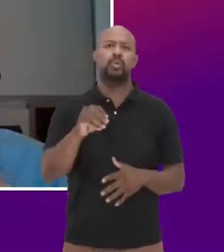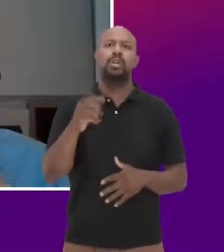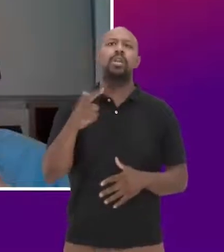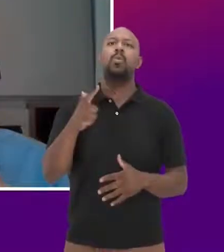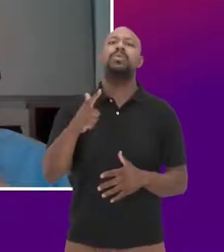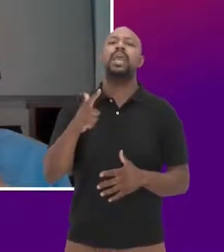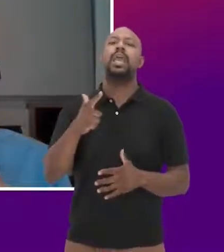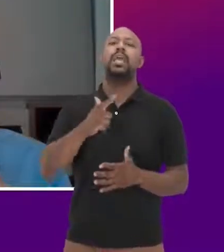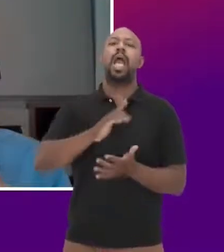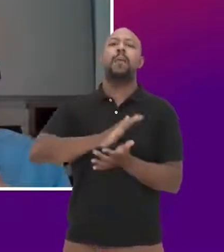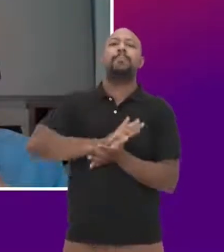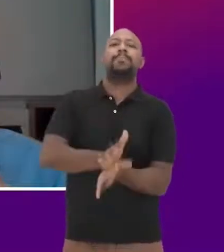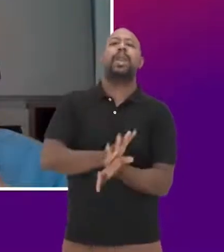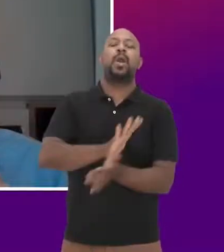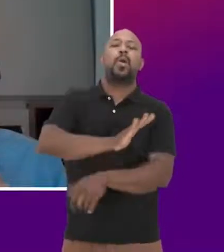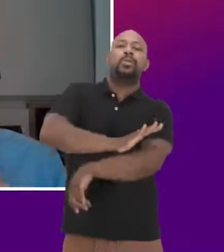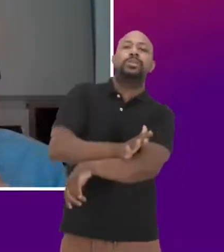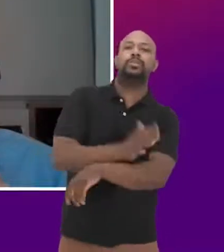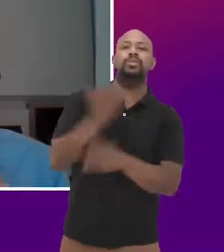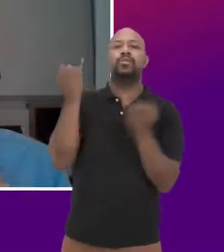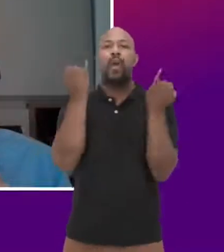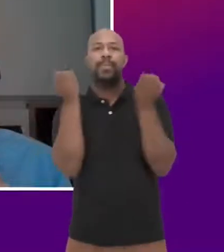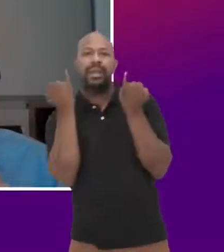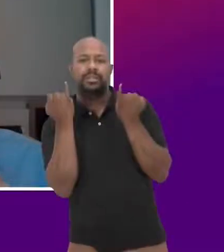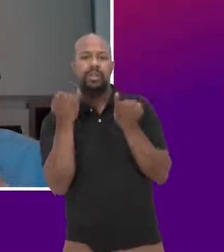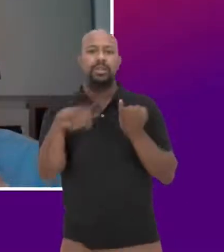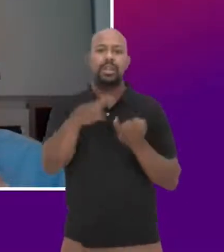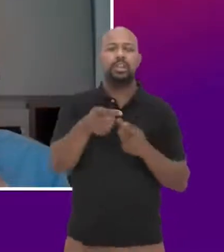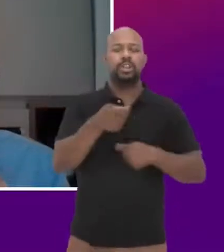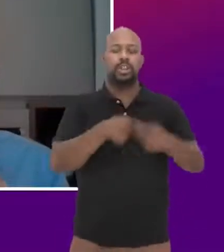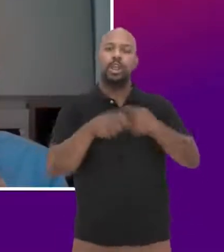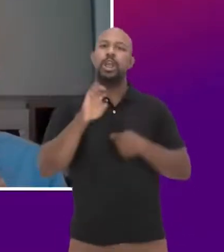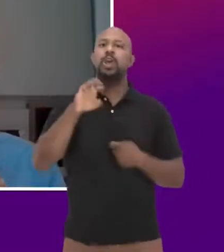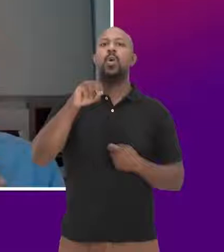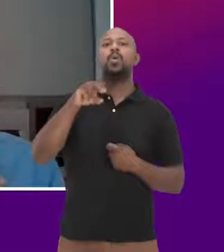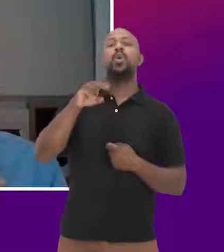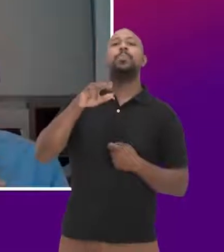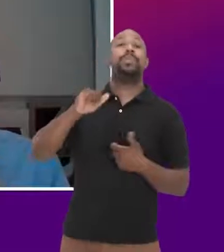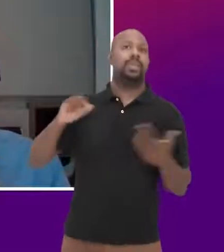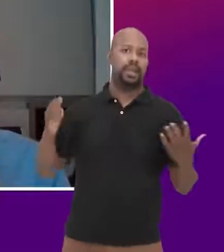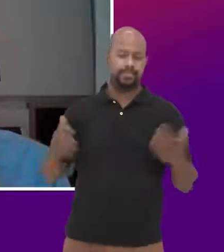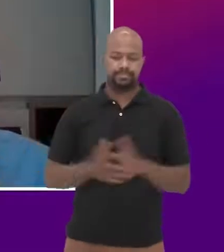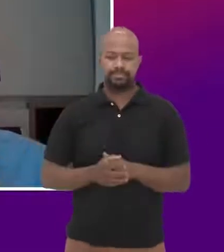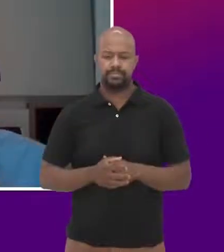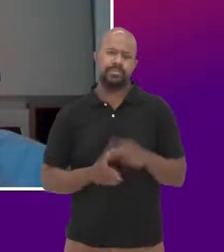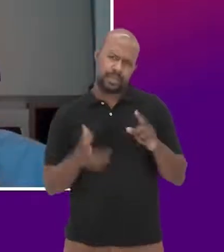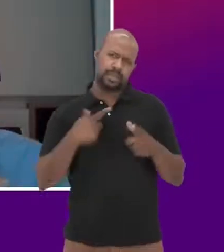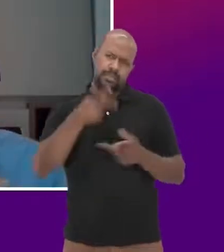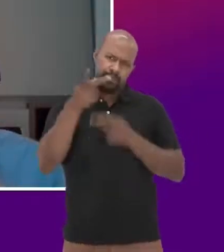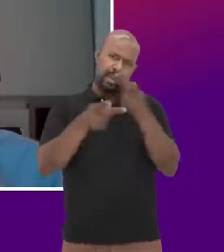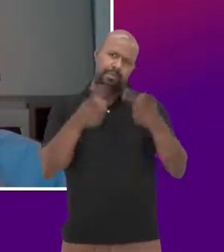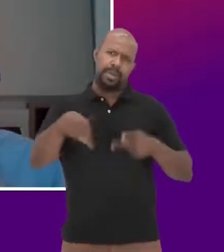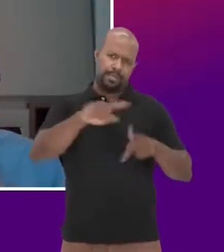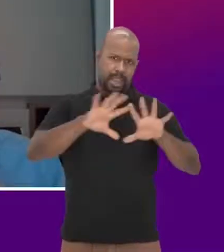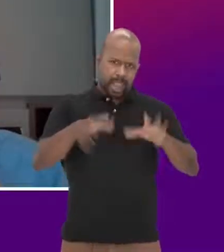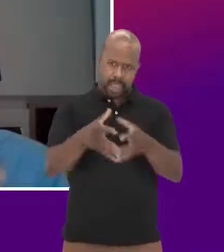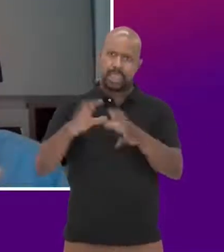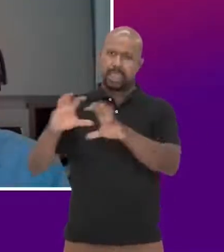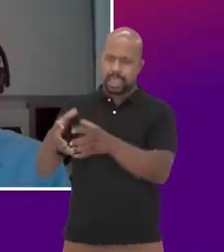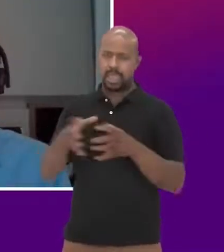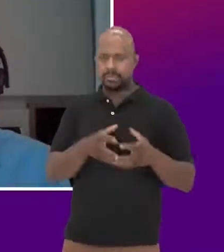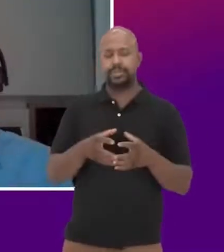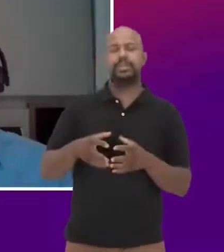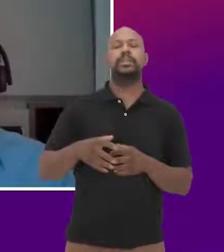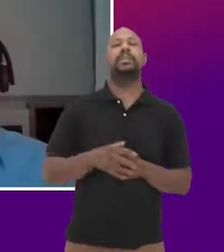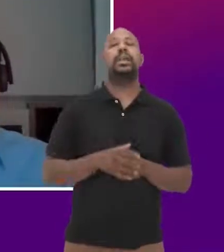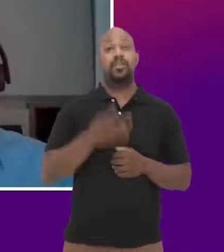tem preconceito de informação nem de economia. Eu costumo dizer para as minhas equipes, digo